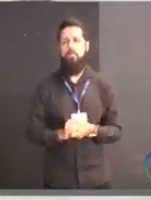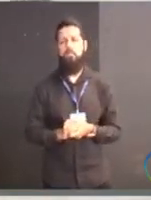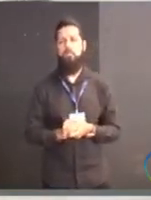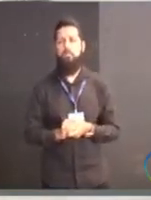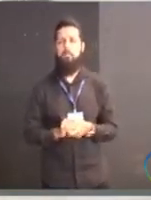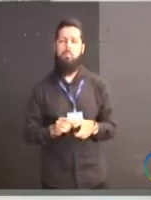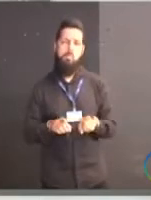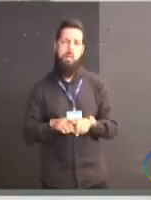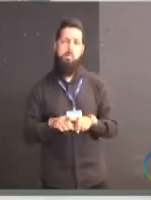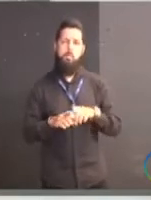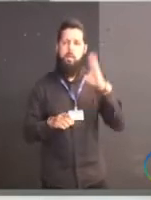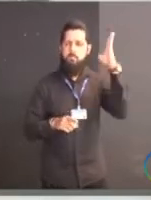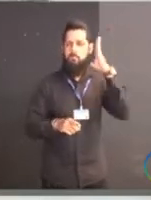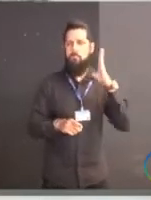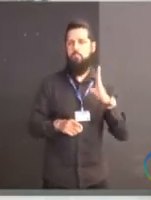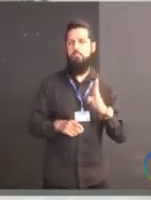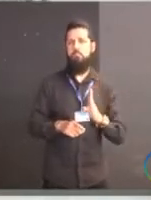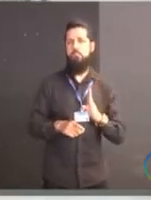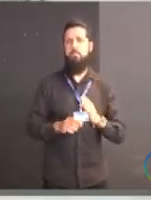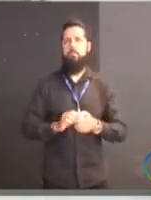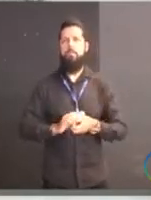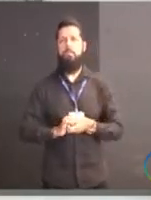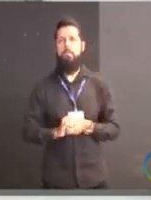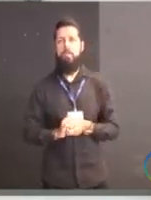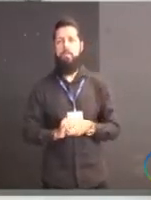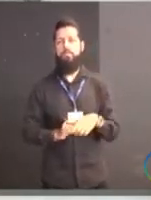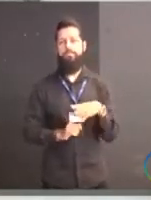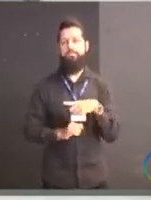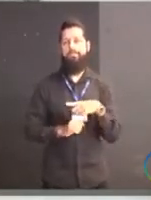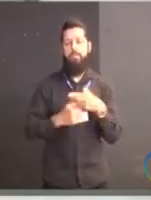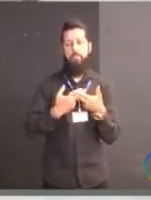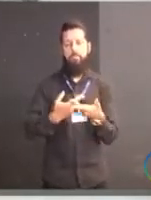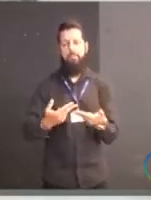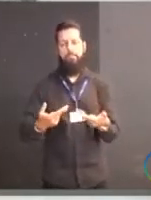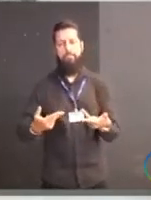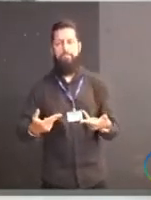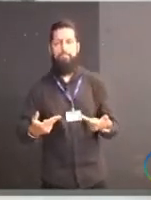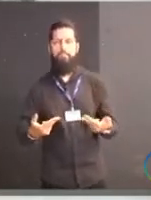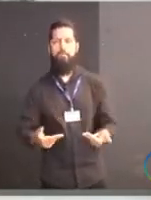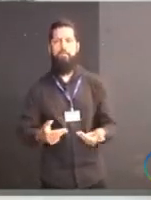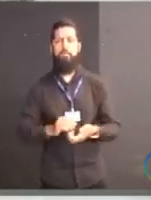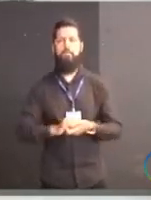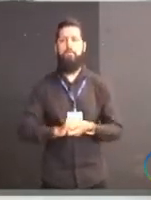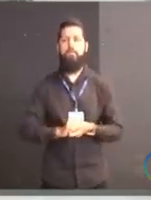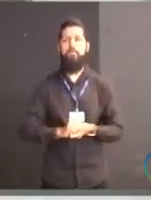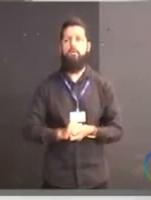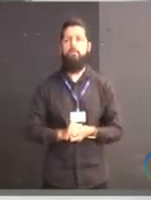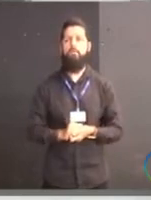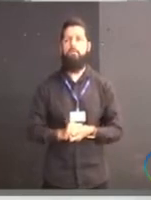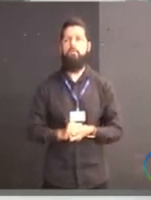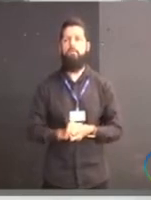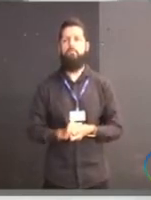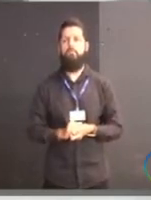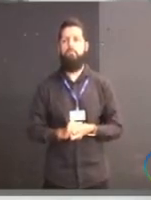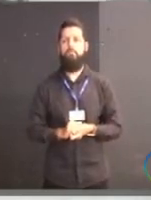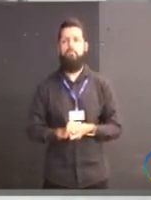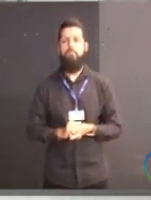brasileiros possuem também muita coisa valiosa para dar aos nossos irmãos